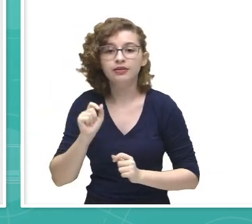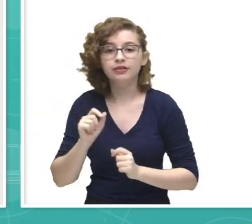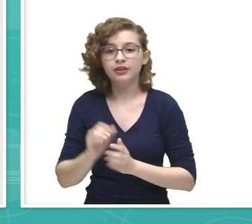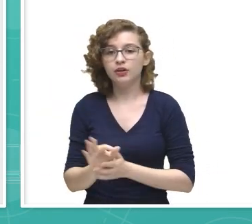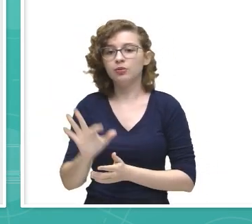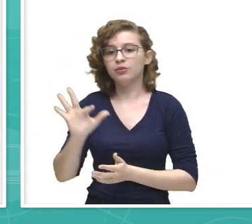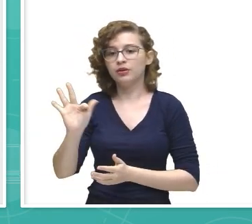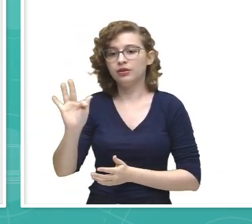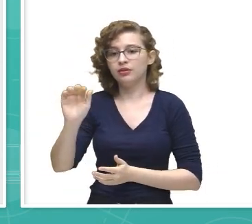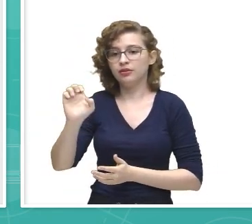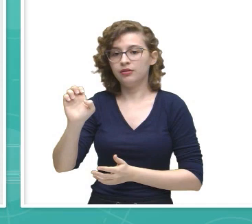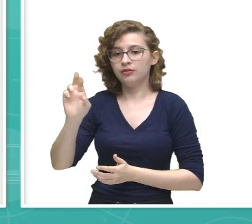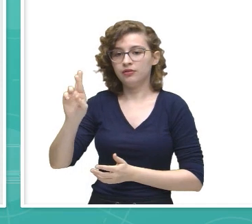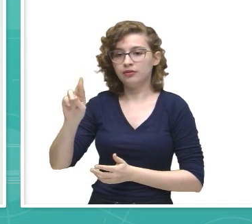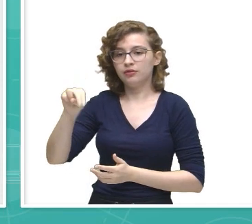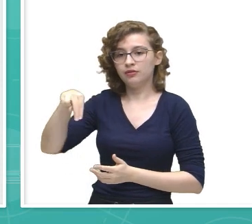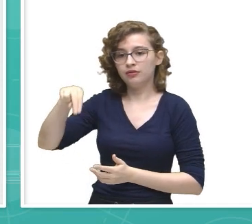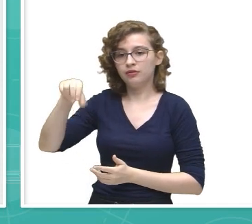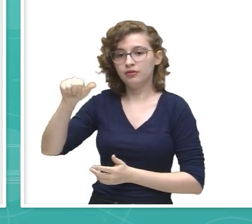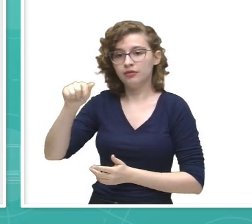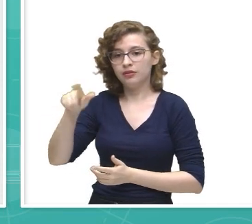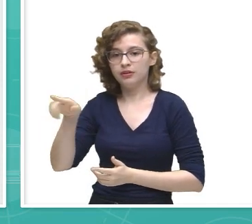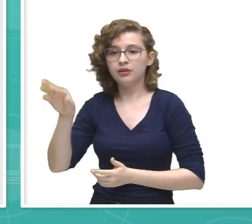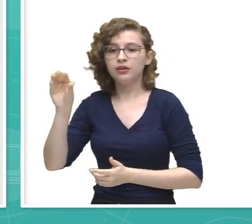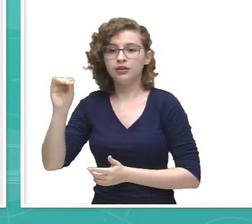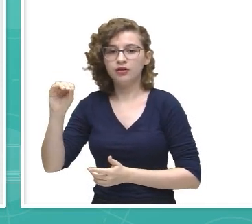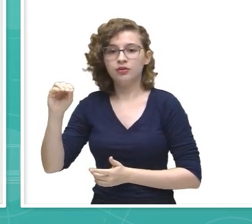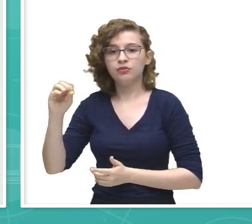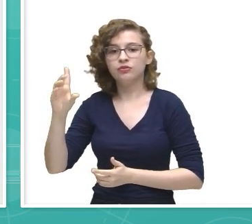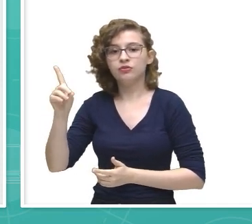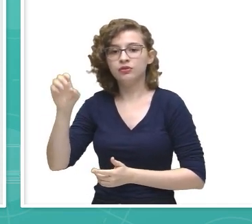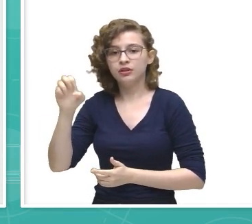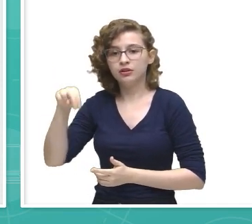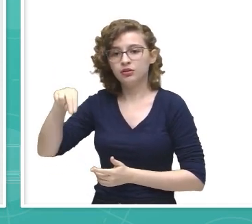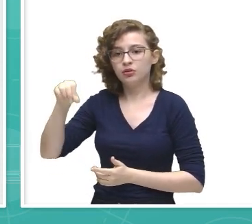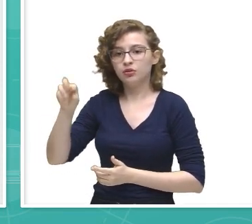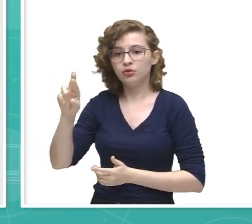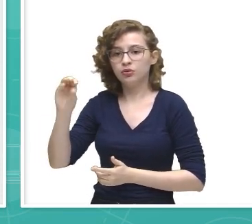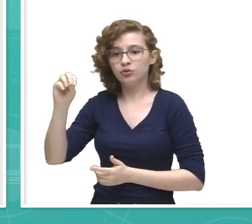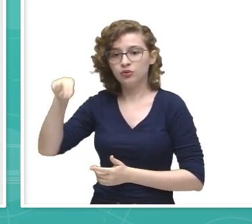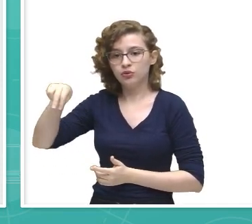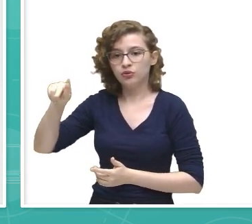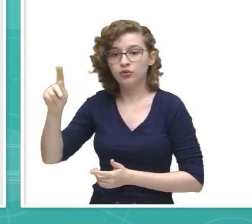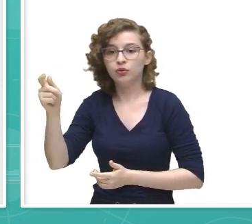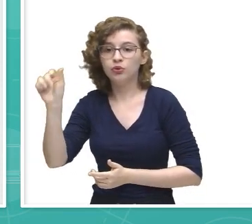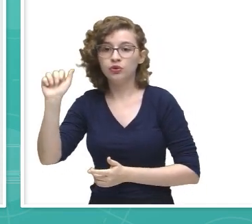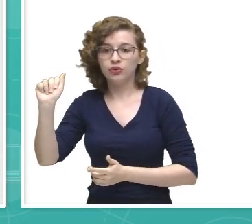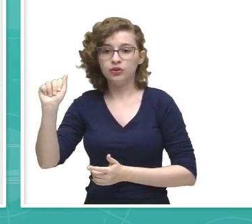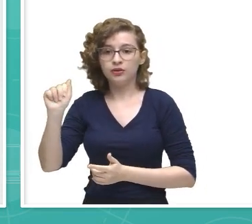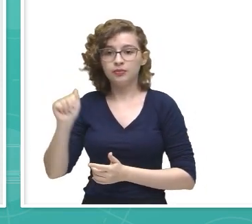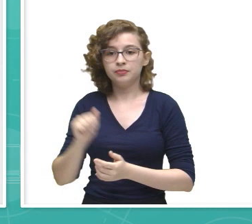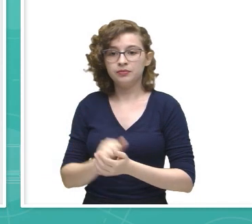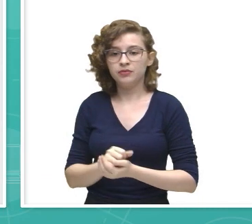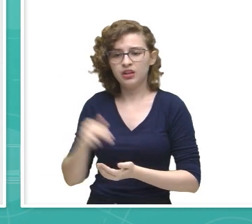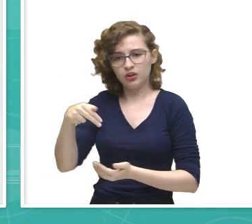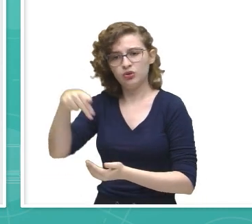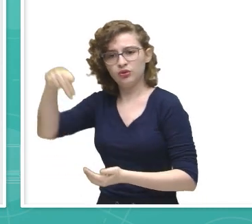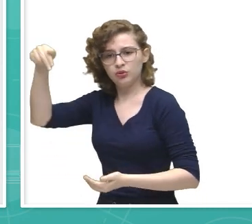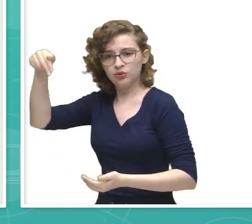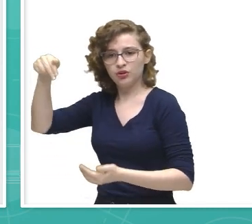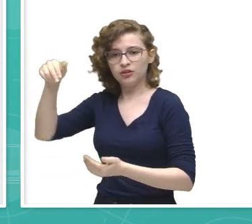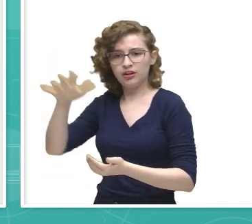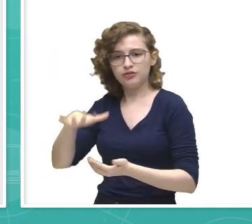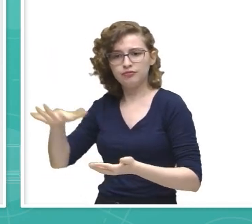nome ao nosso arquipélago famoso de Fernando de Noronha, que fica ali no litoral nordestino, os